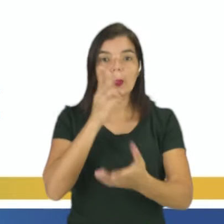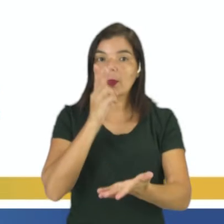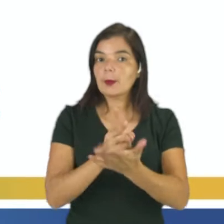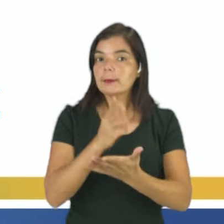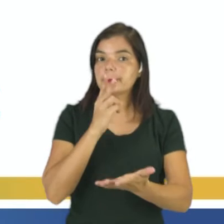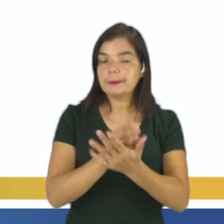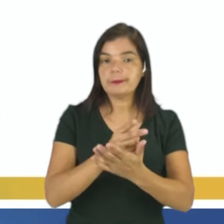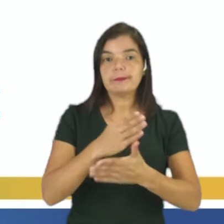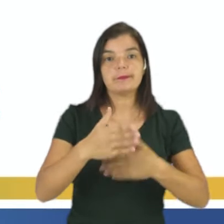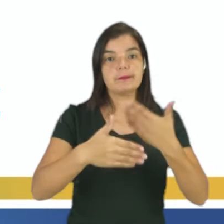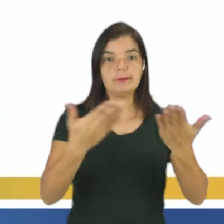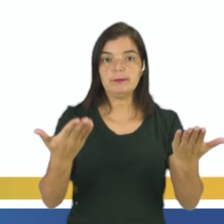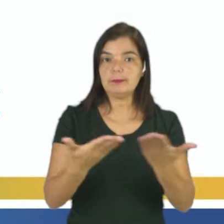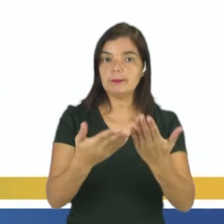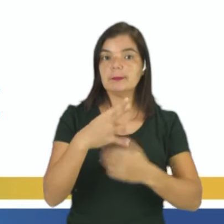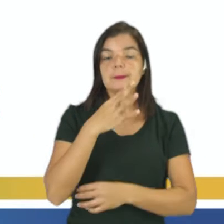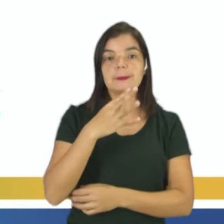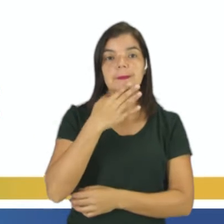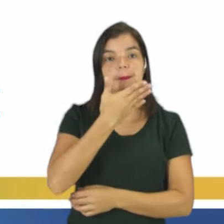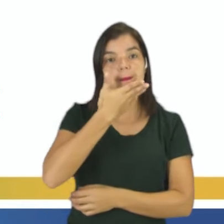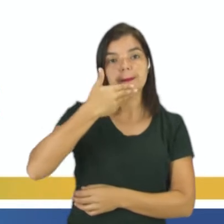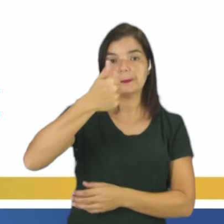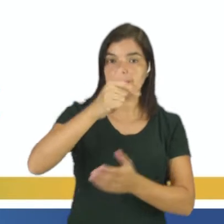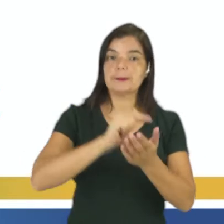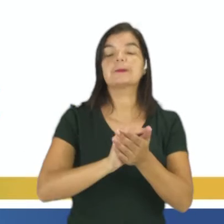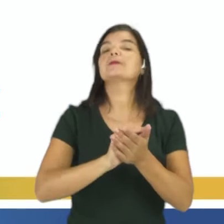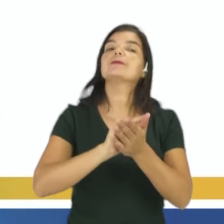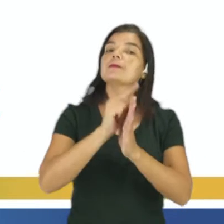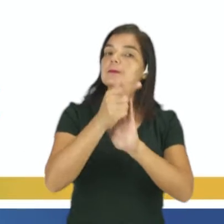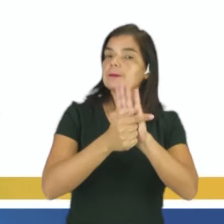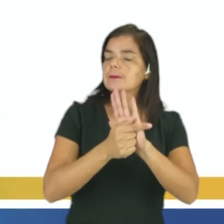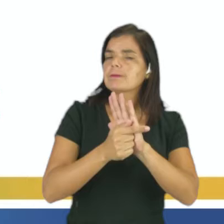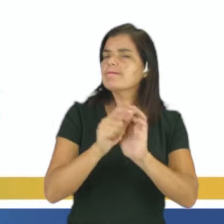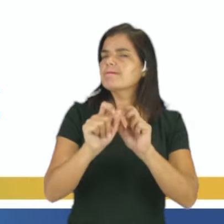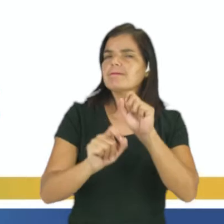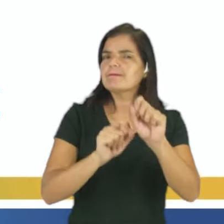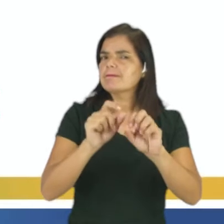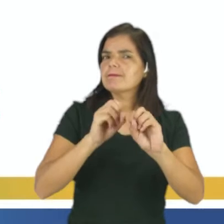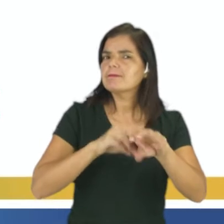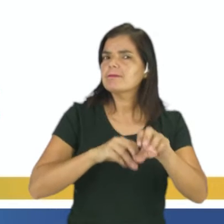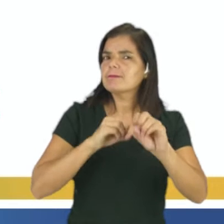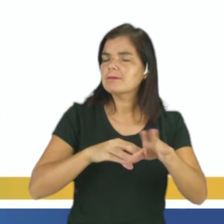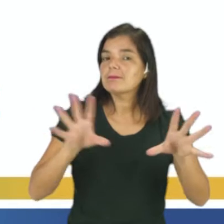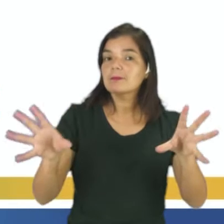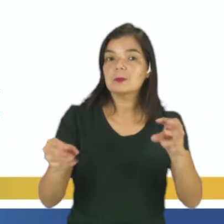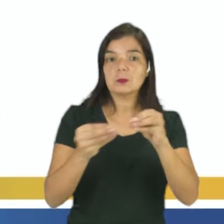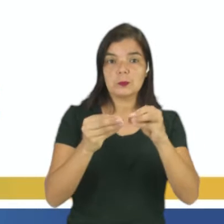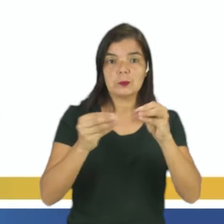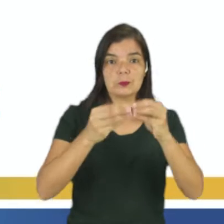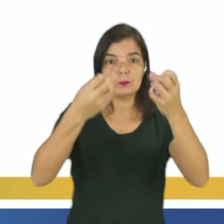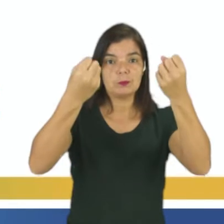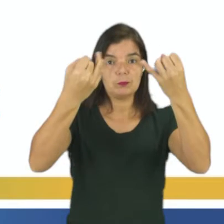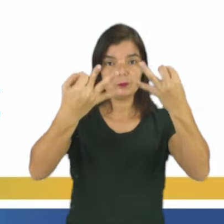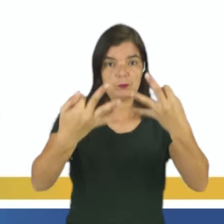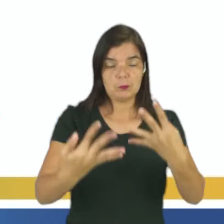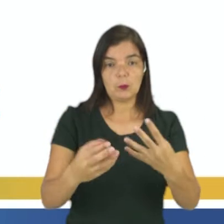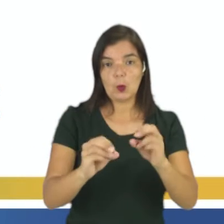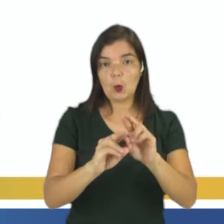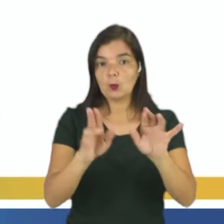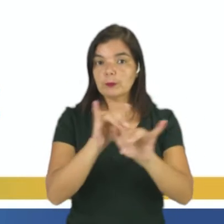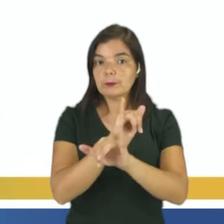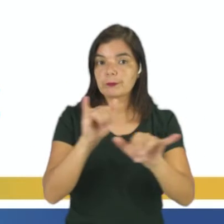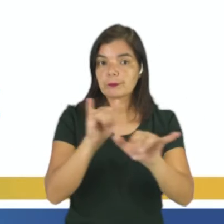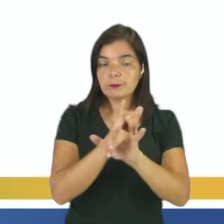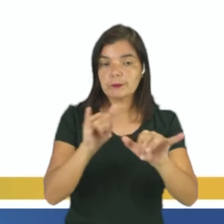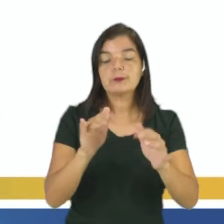sempre, a partir de agora, conhecendo melhor esse gênero. E o que trabalha a resenha descritiva ou